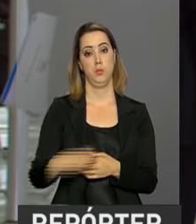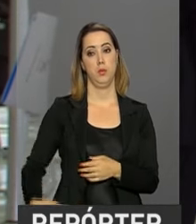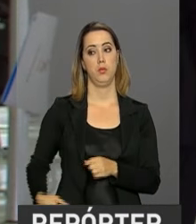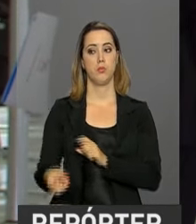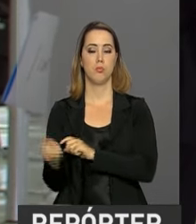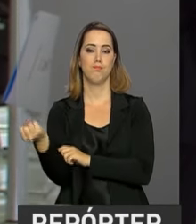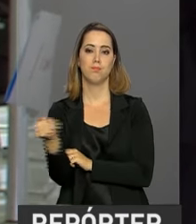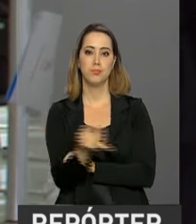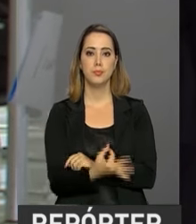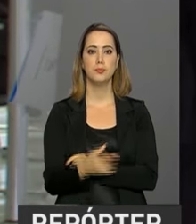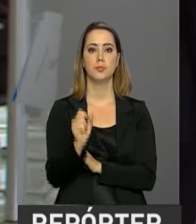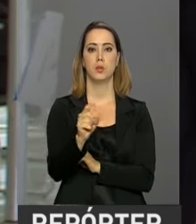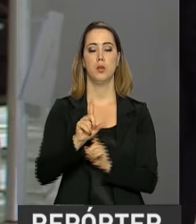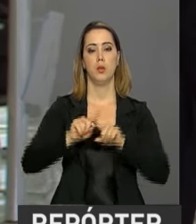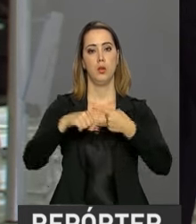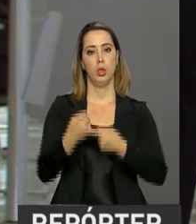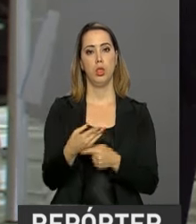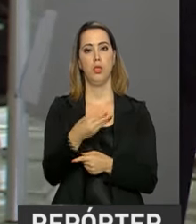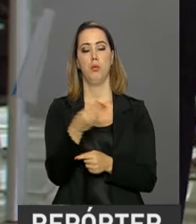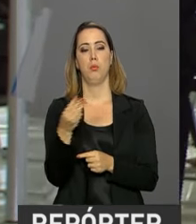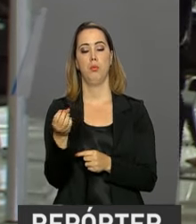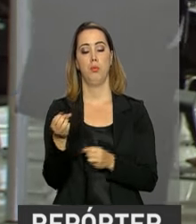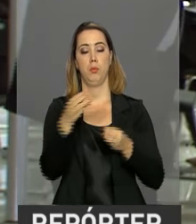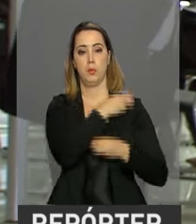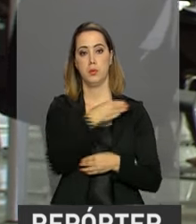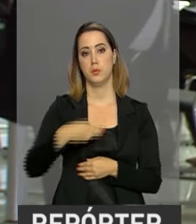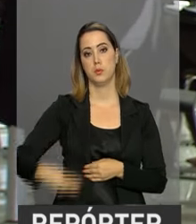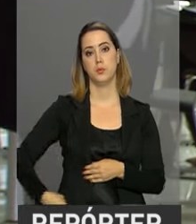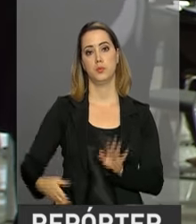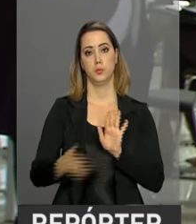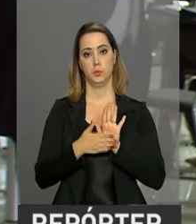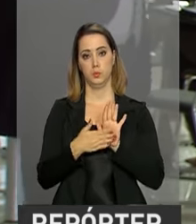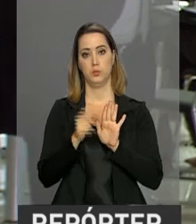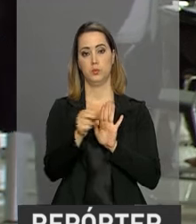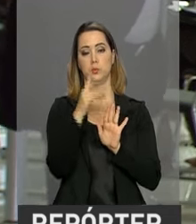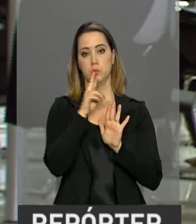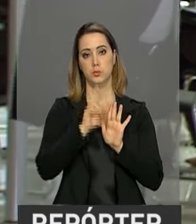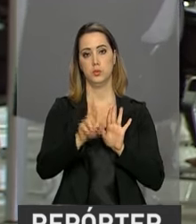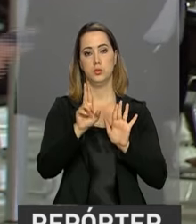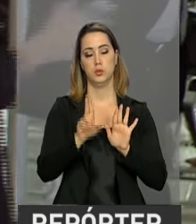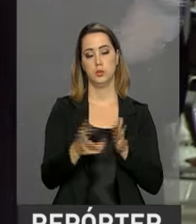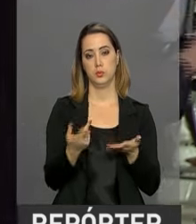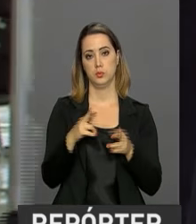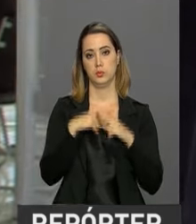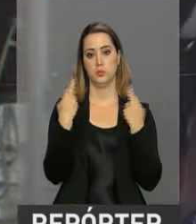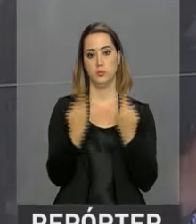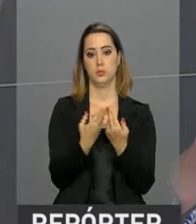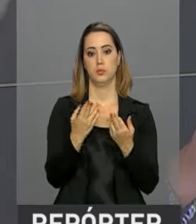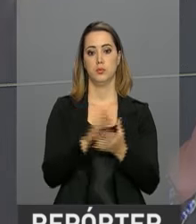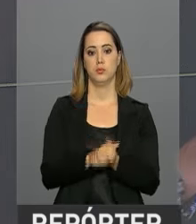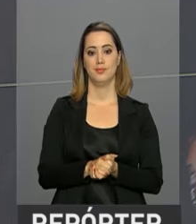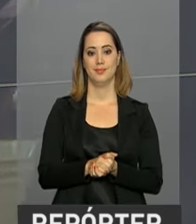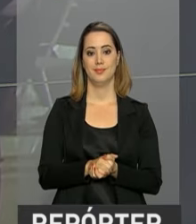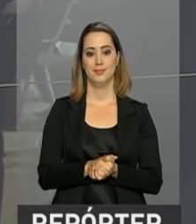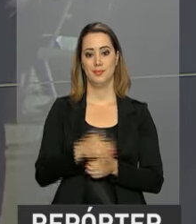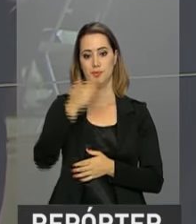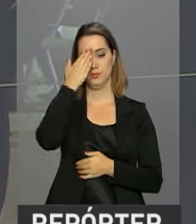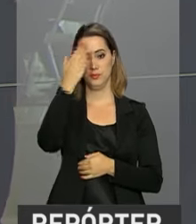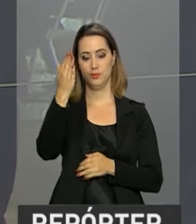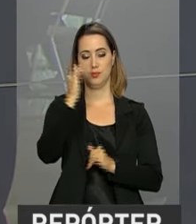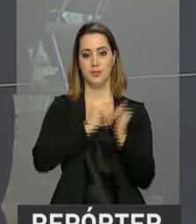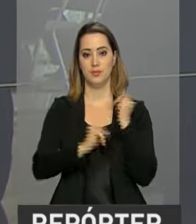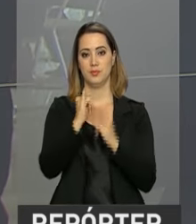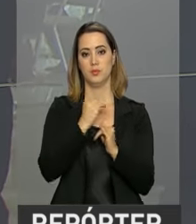que ao final do encontro Ministro Henrique Meires apresente aos jornalistas o resultado da reunião José Luiz Obrigado pelas